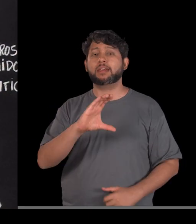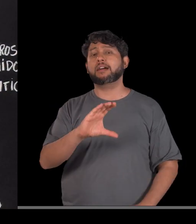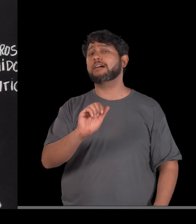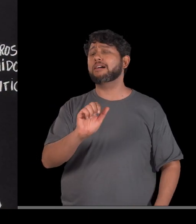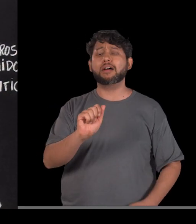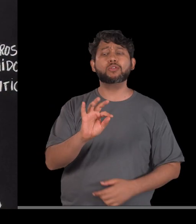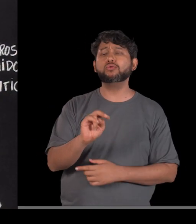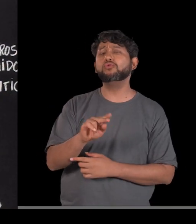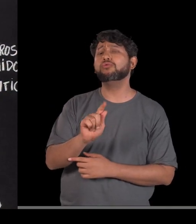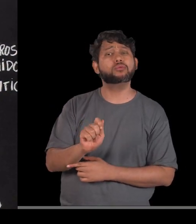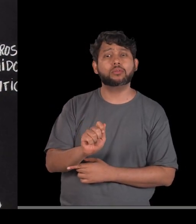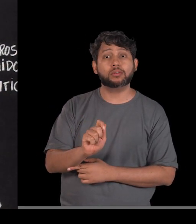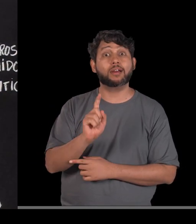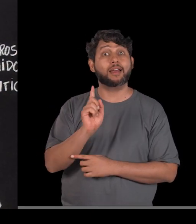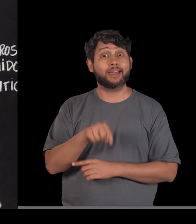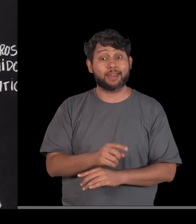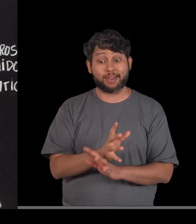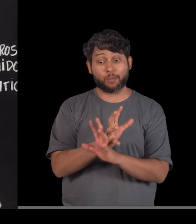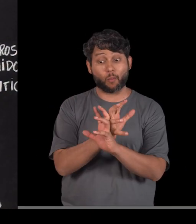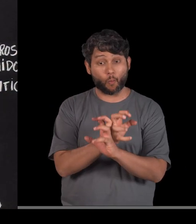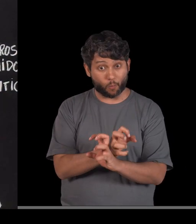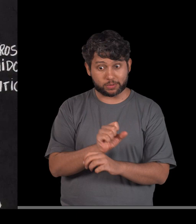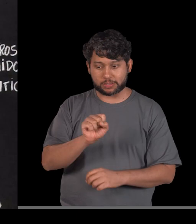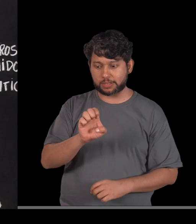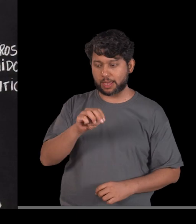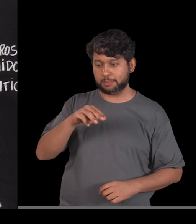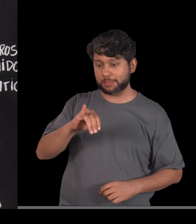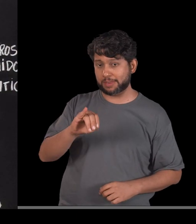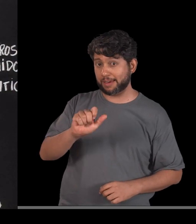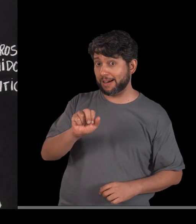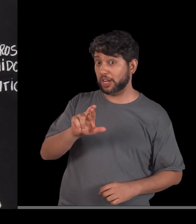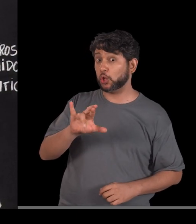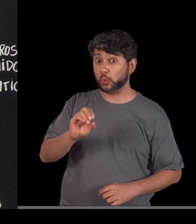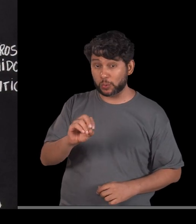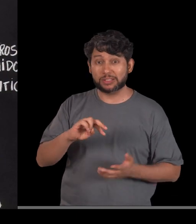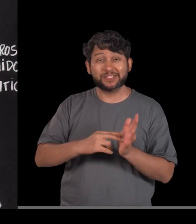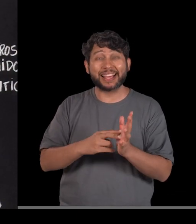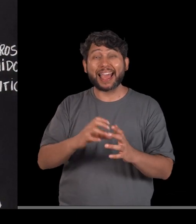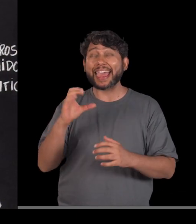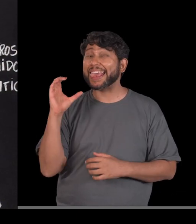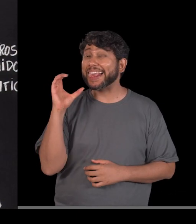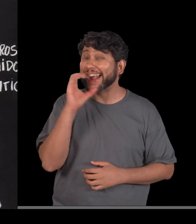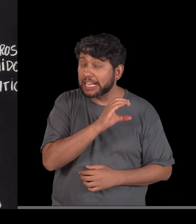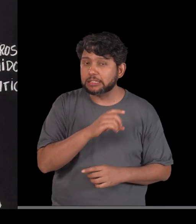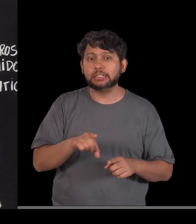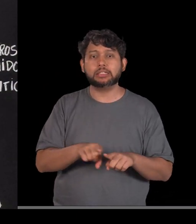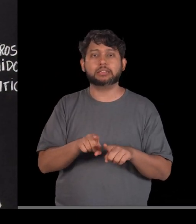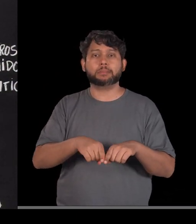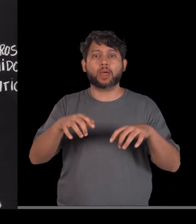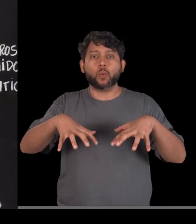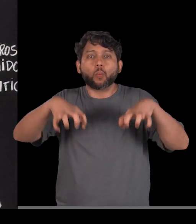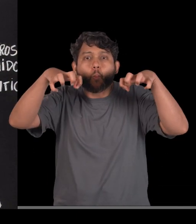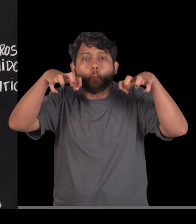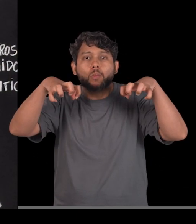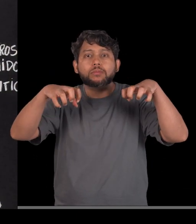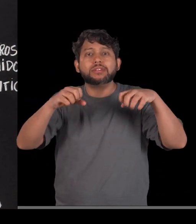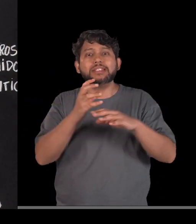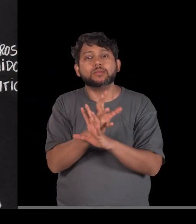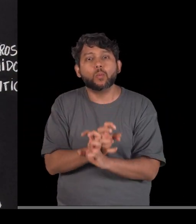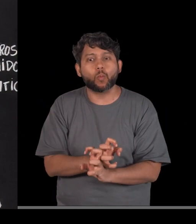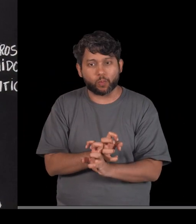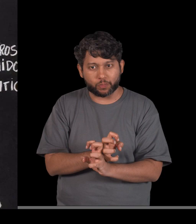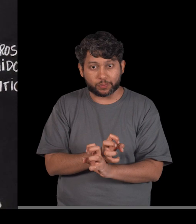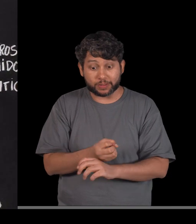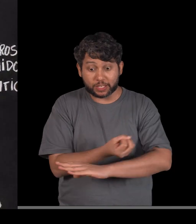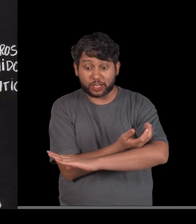é formada por um clima semiárido, muito quente e muito seco. A vegetação é